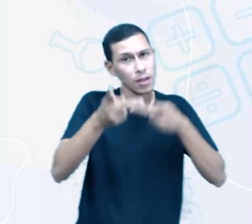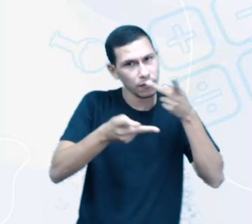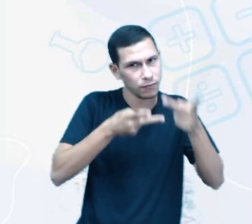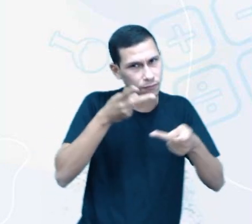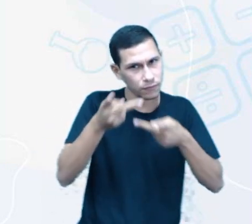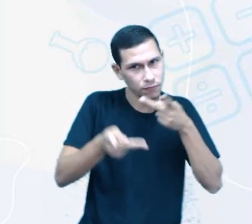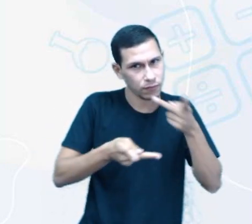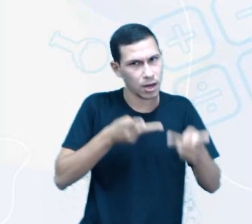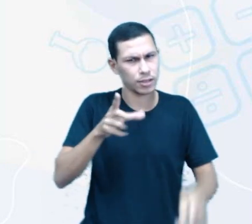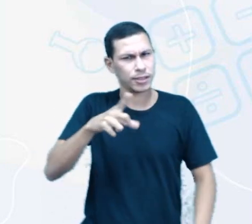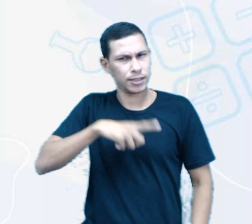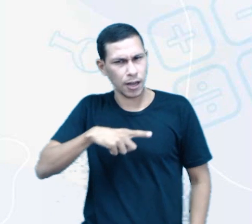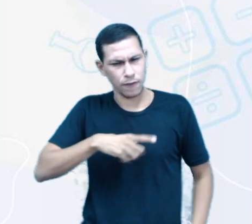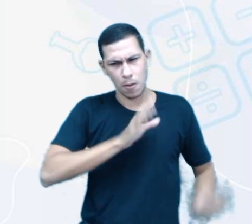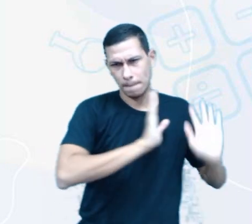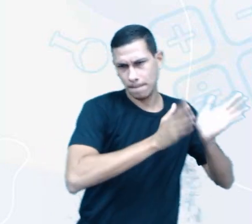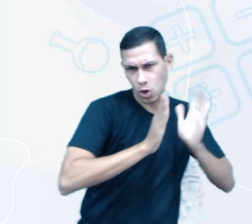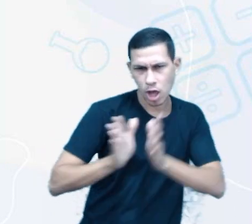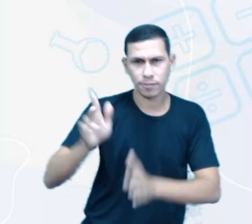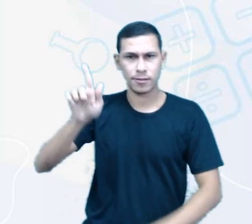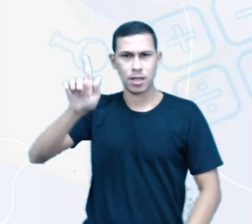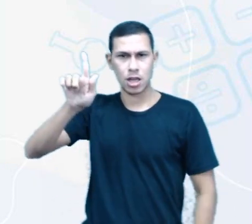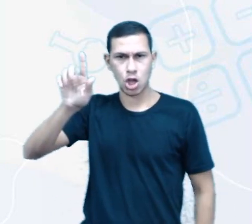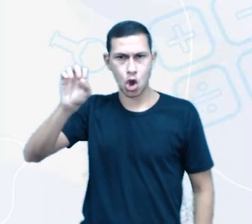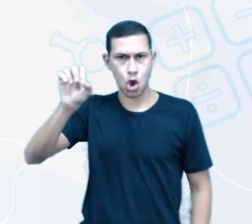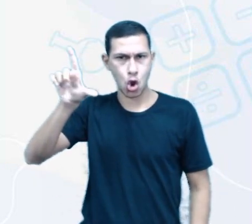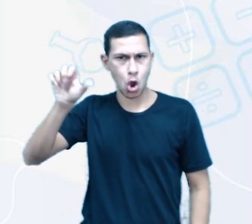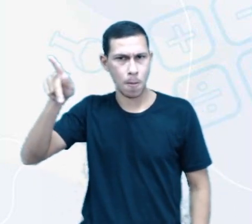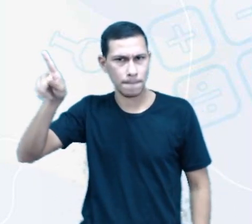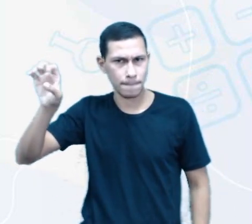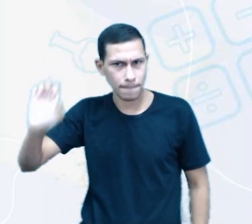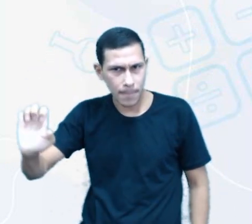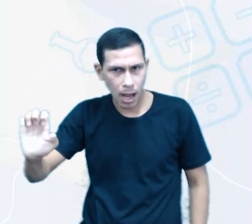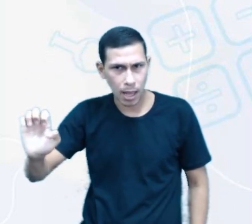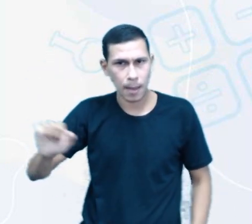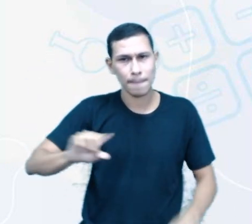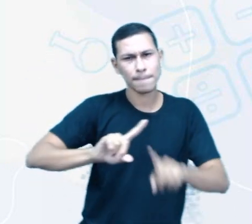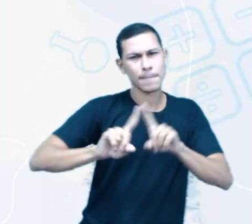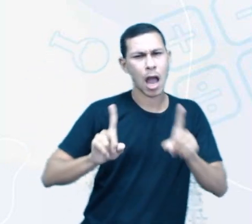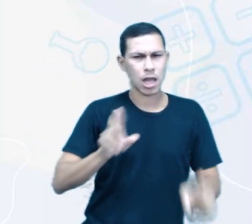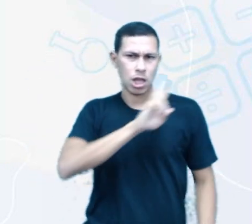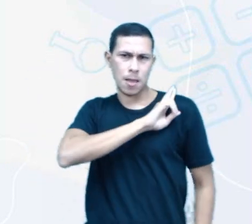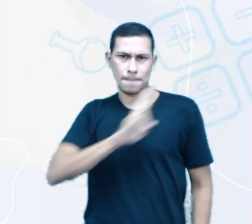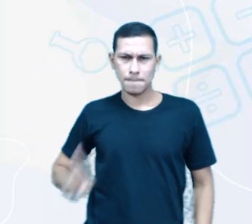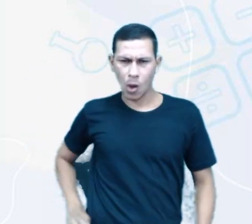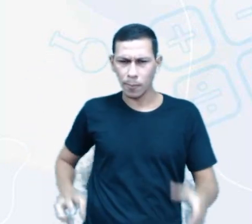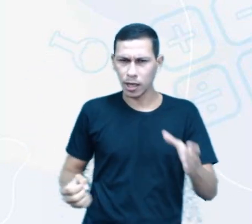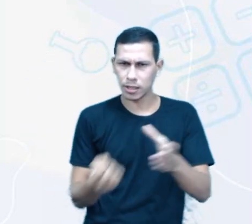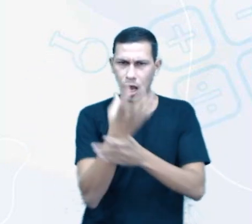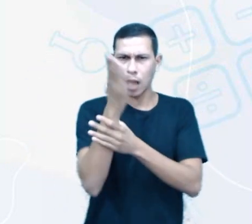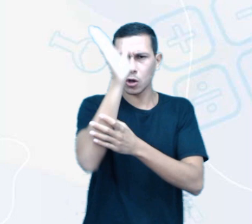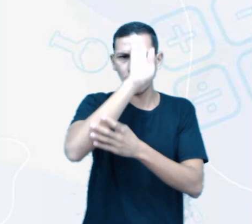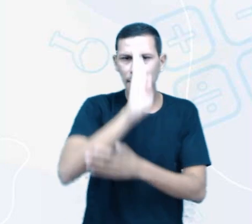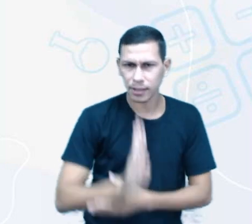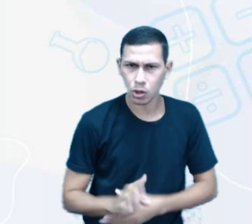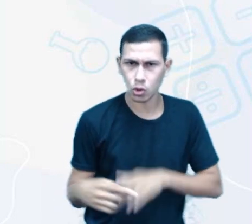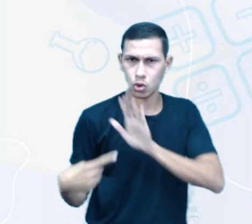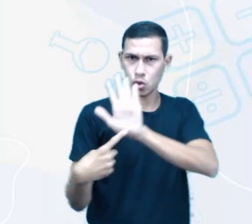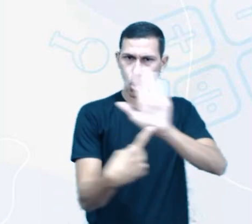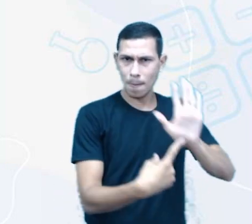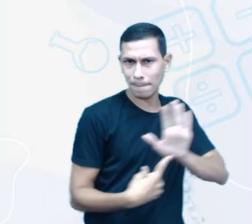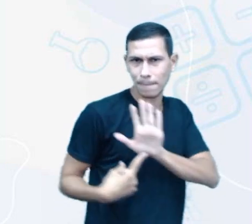que houve um processo de golpe. E a República, ao ser instalada no Brasil, ela não traz